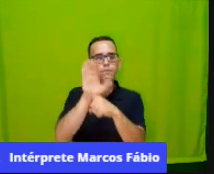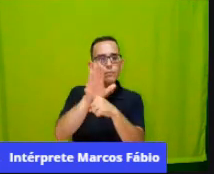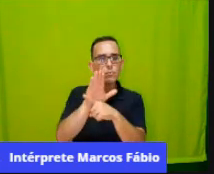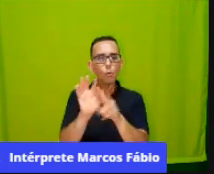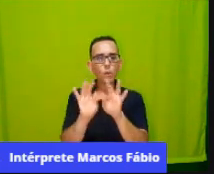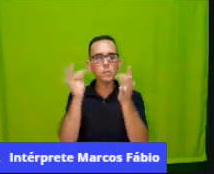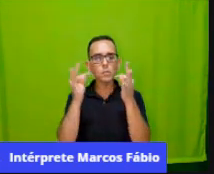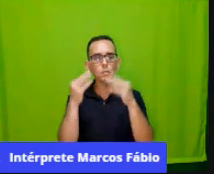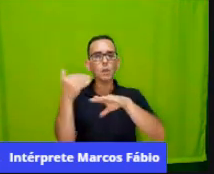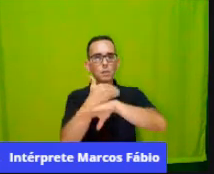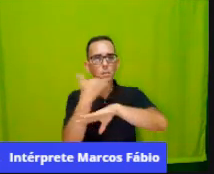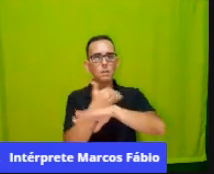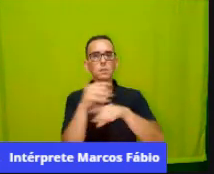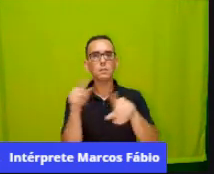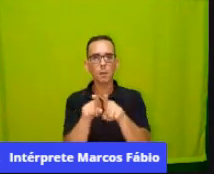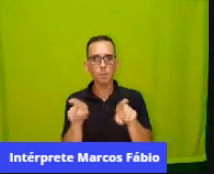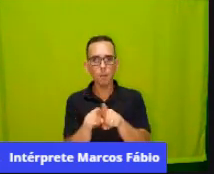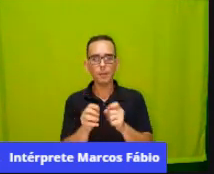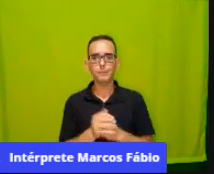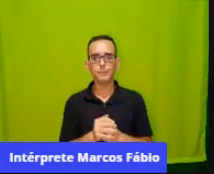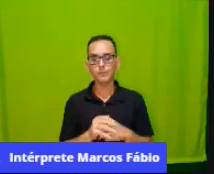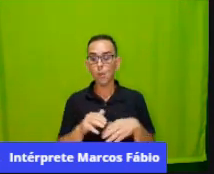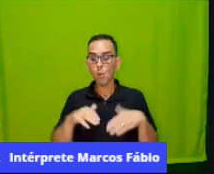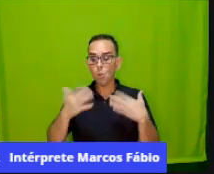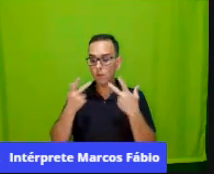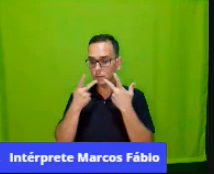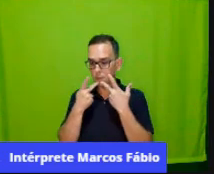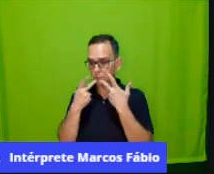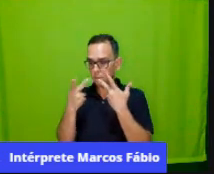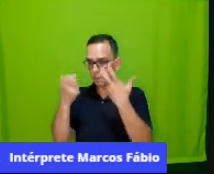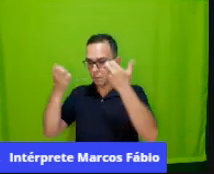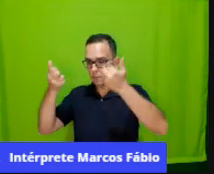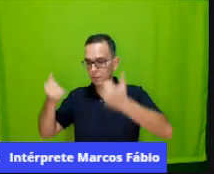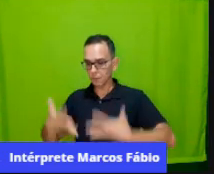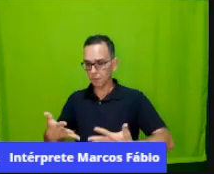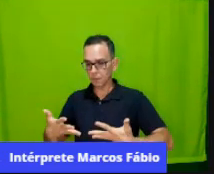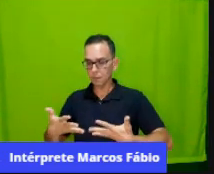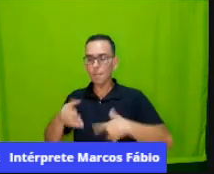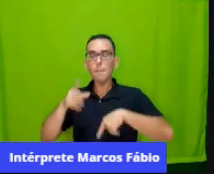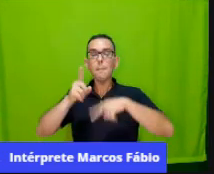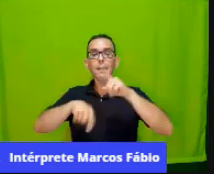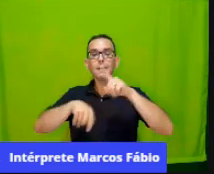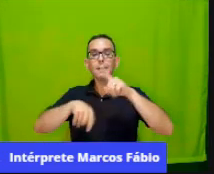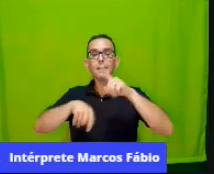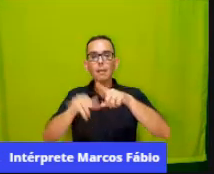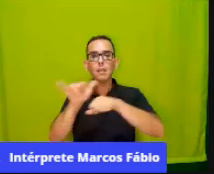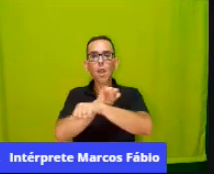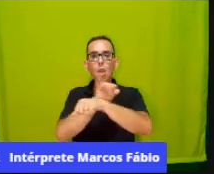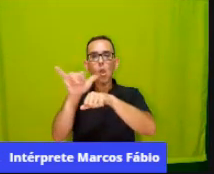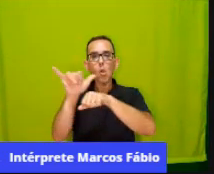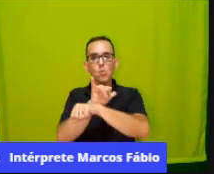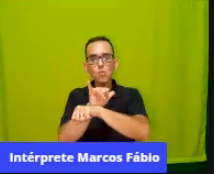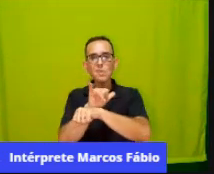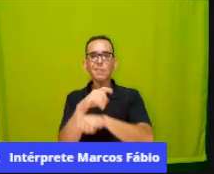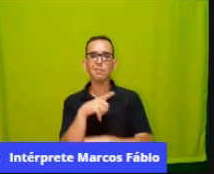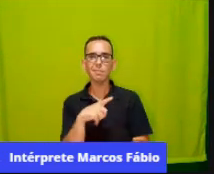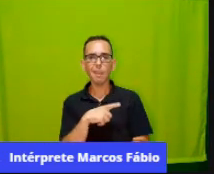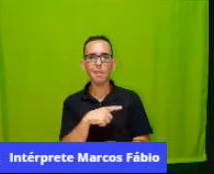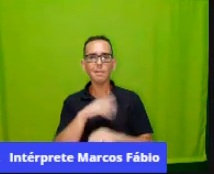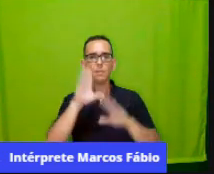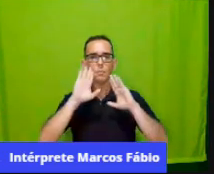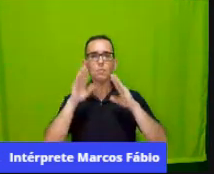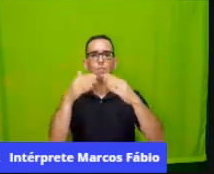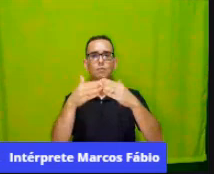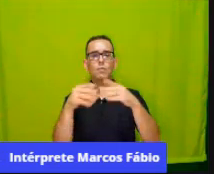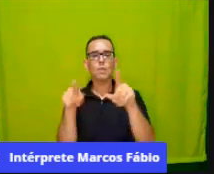trabalhando a comunicação de acordo com a tecnologia Shiva. Quando a gente fala de